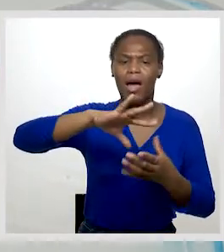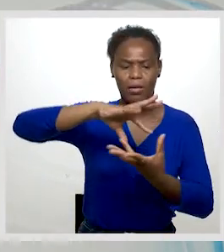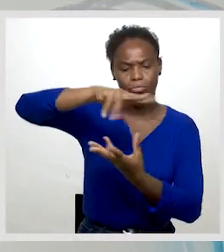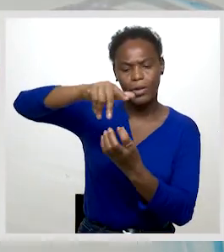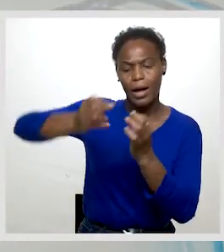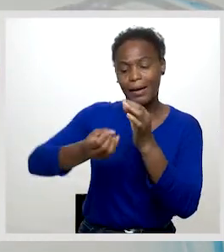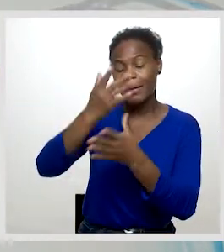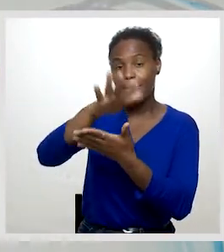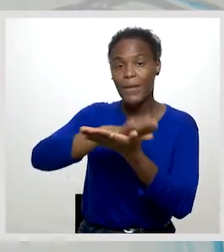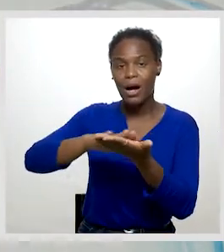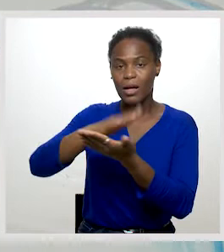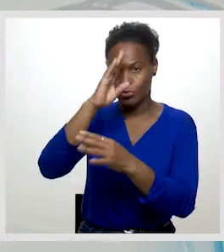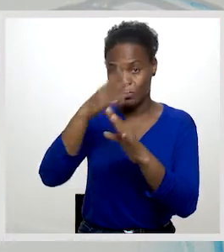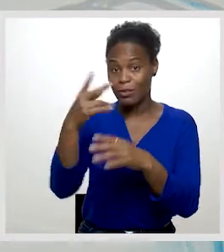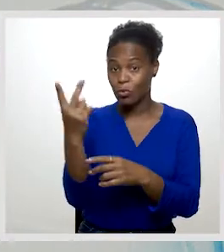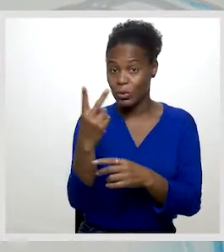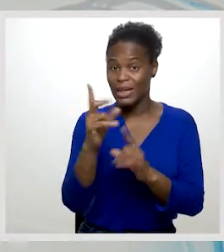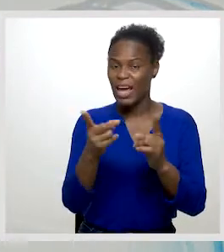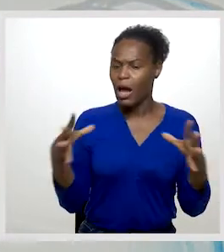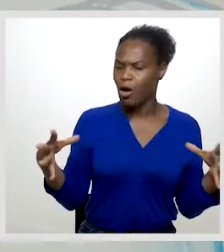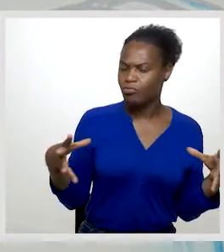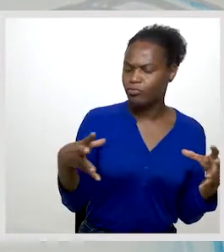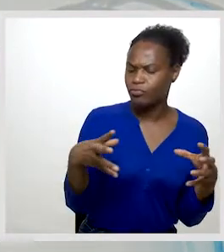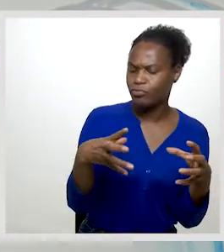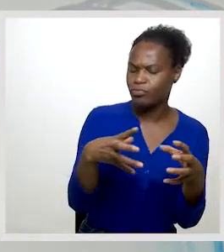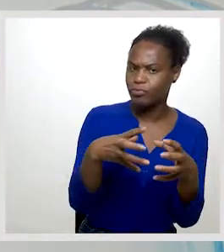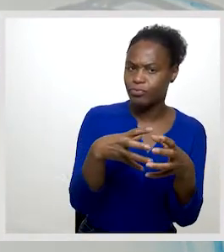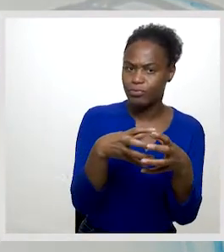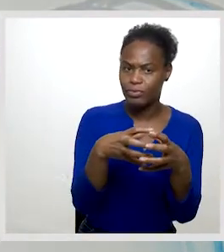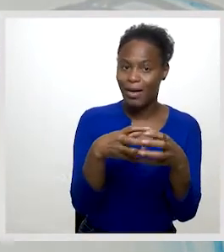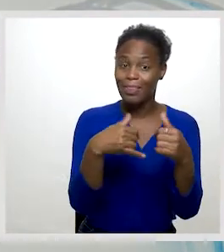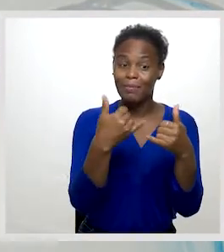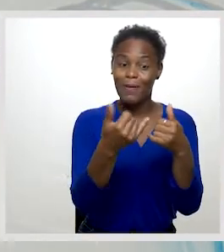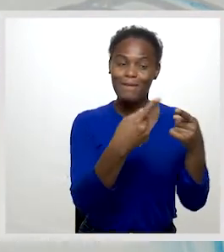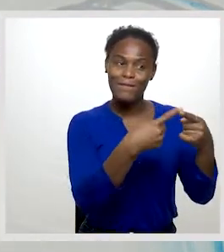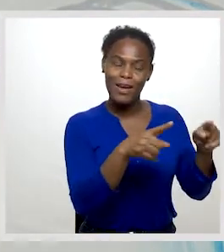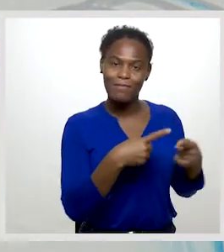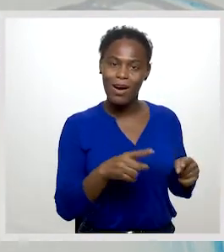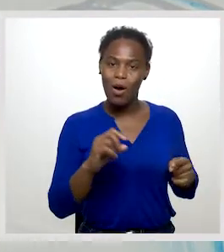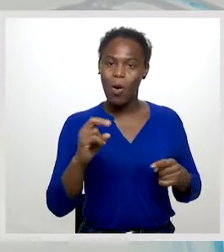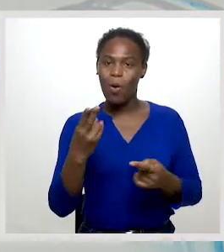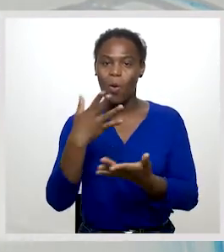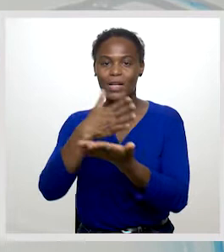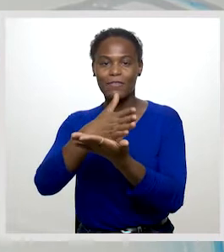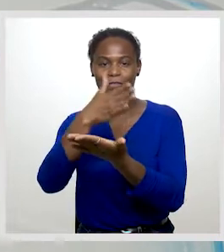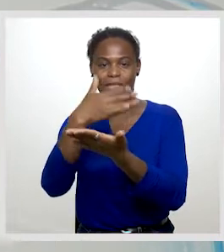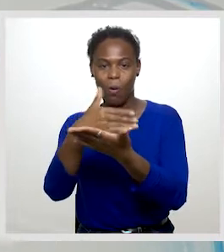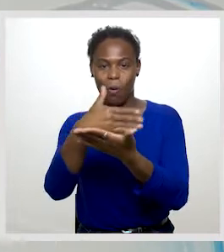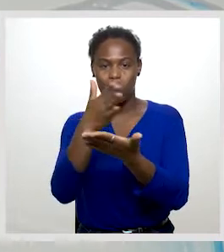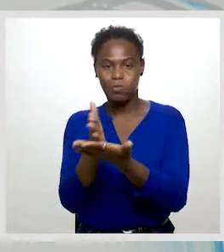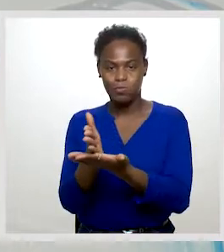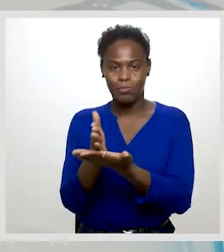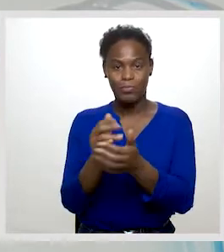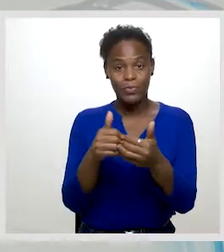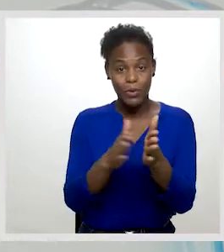em dois fenómenos, que é a criação ou junção, diferenciação ou divisão. Todos